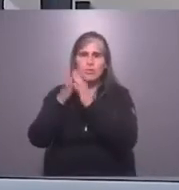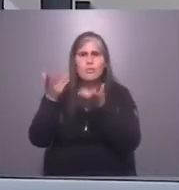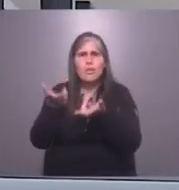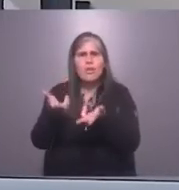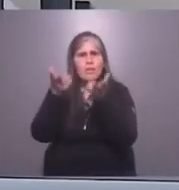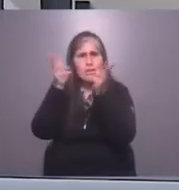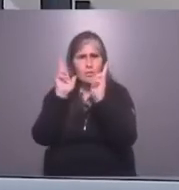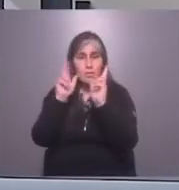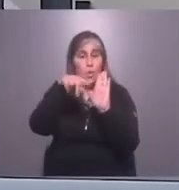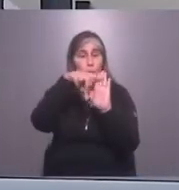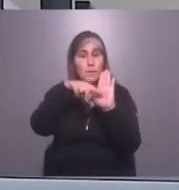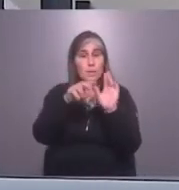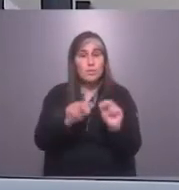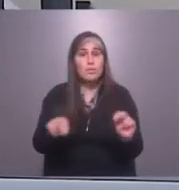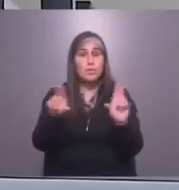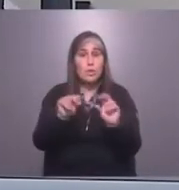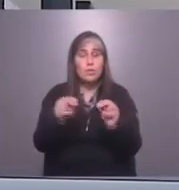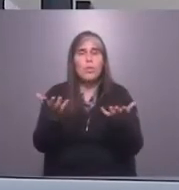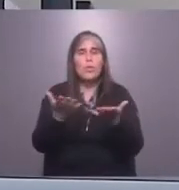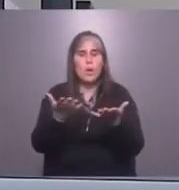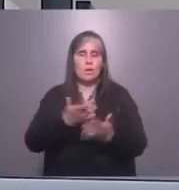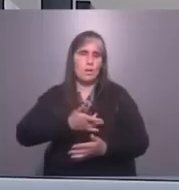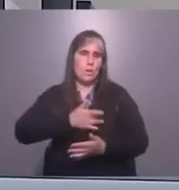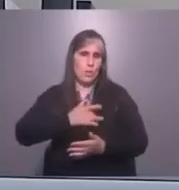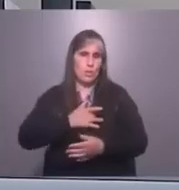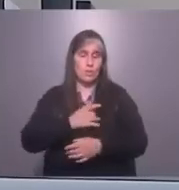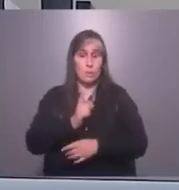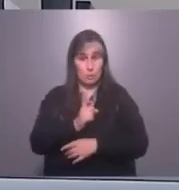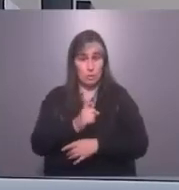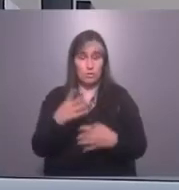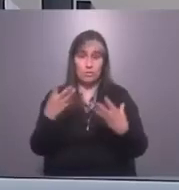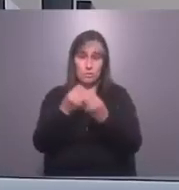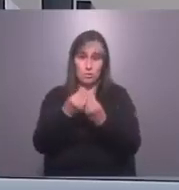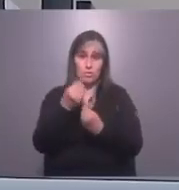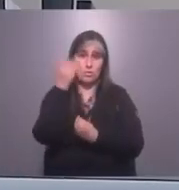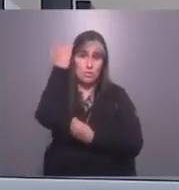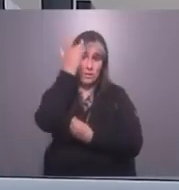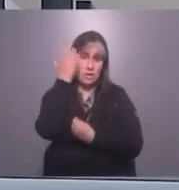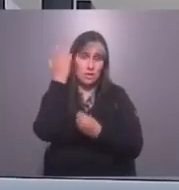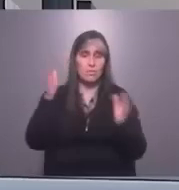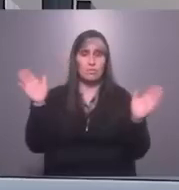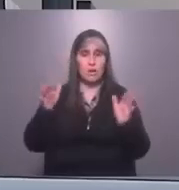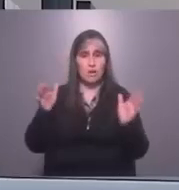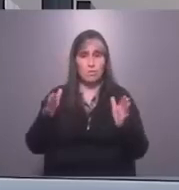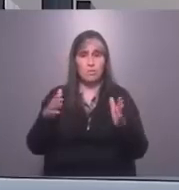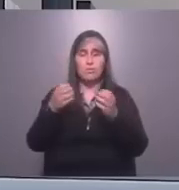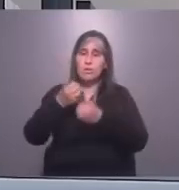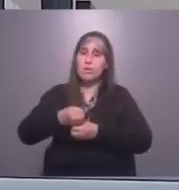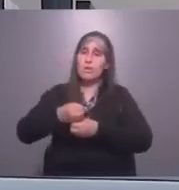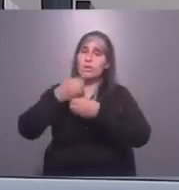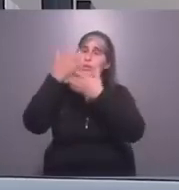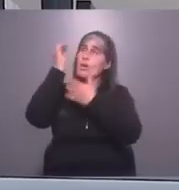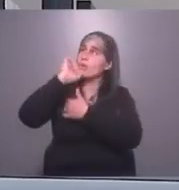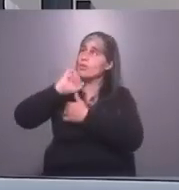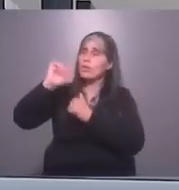mandamento novo do amor. Por isso, como os anjos e os santos, proclamamos a vossa glória,